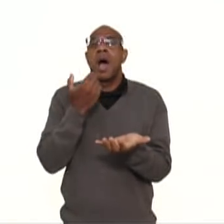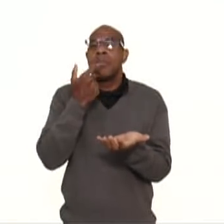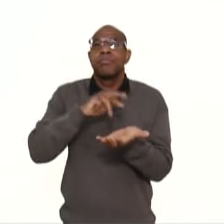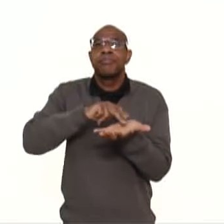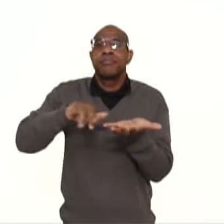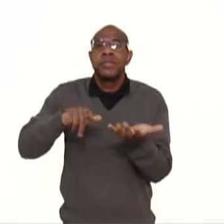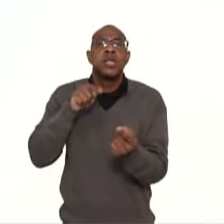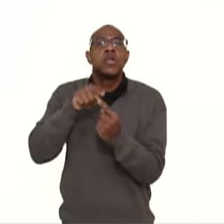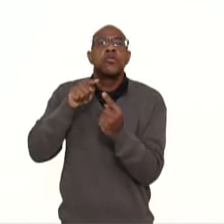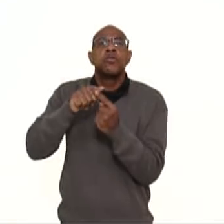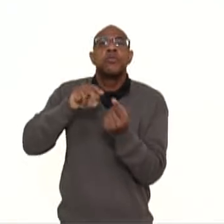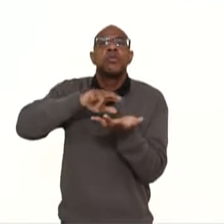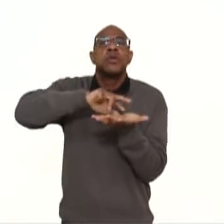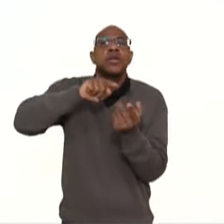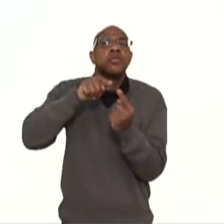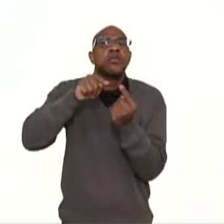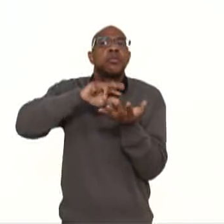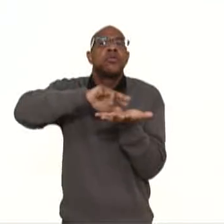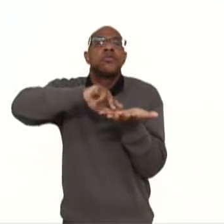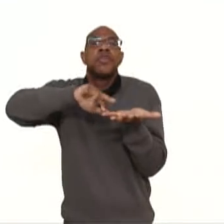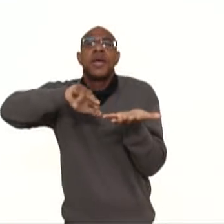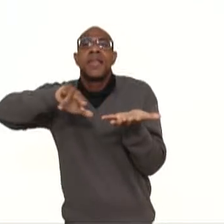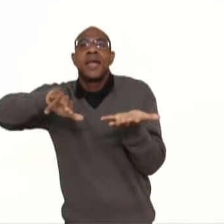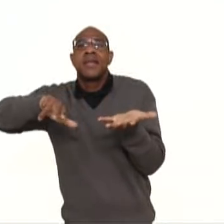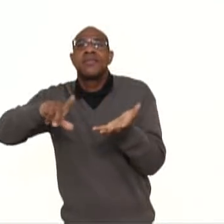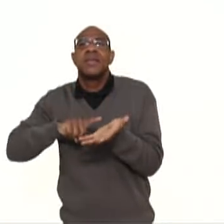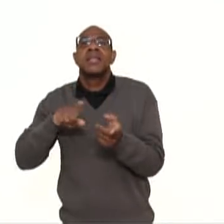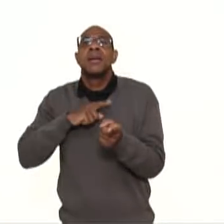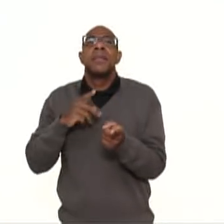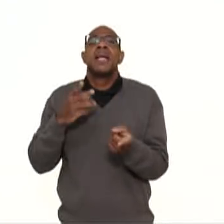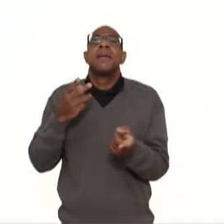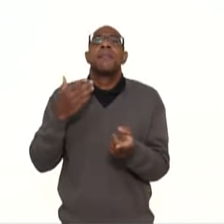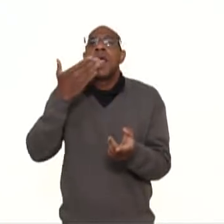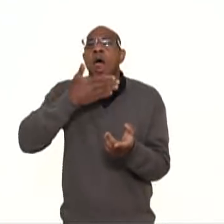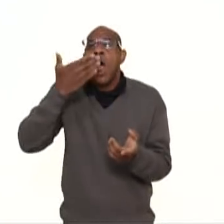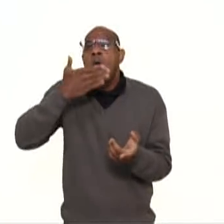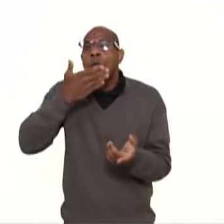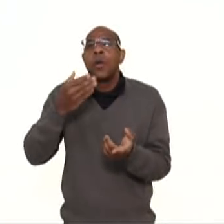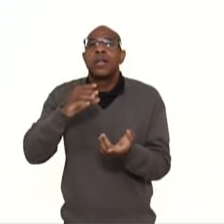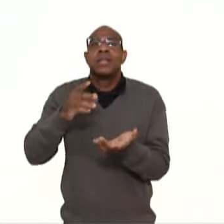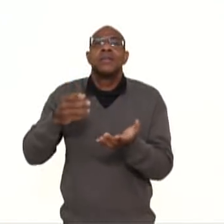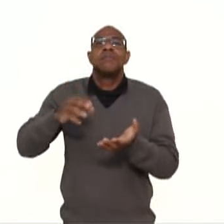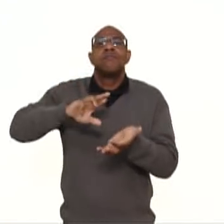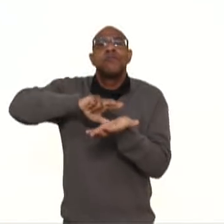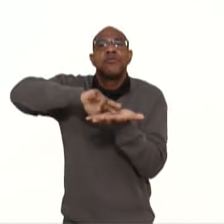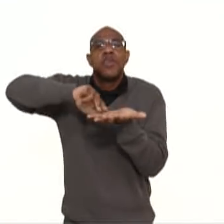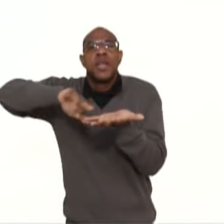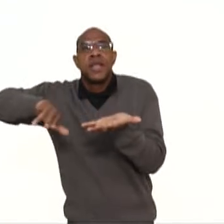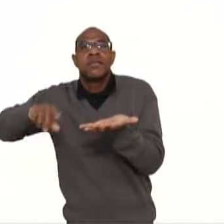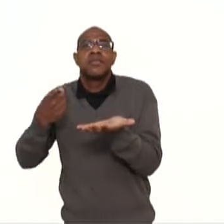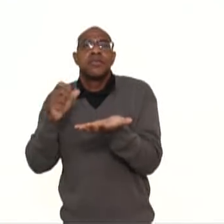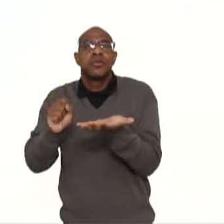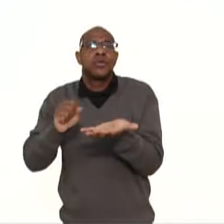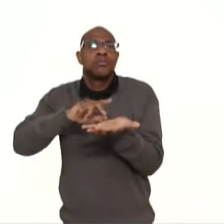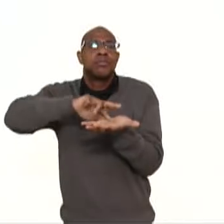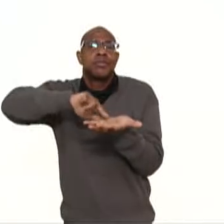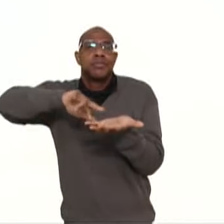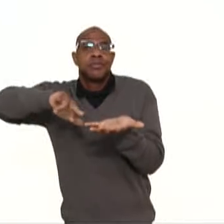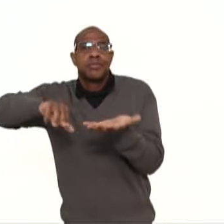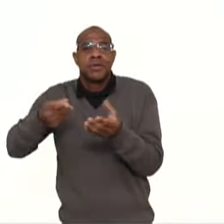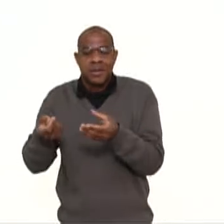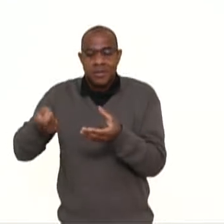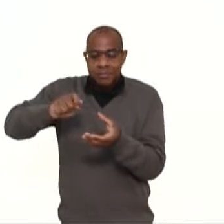pode combinar um sabor de sorvete e um sabor de calda? Aí eu criei um exercício extra para você. Qual é o exercício